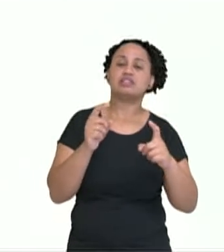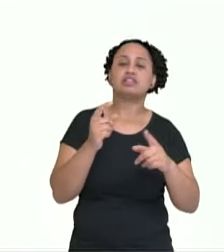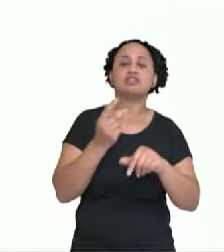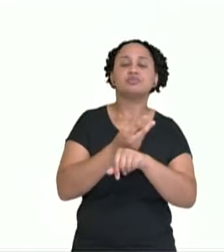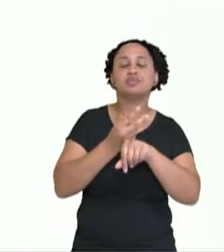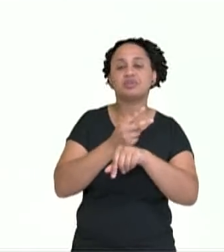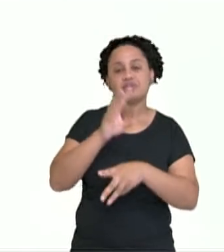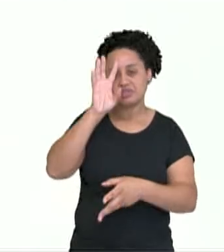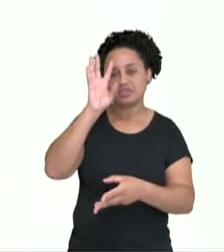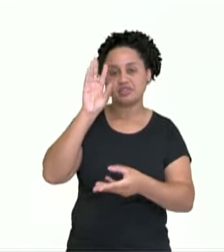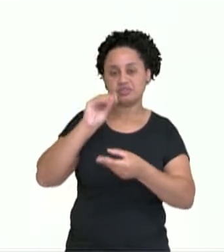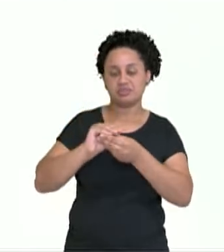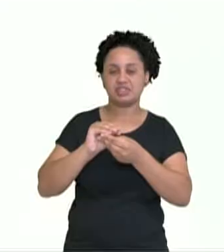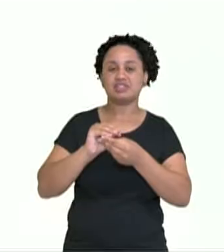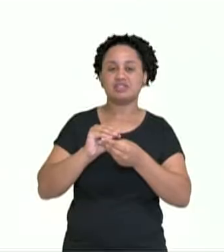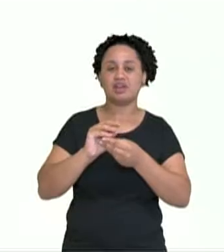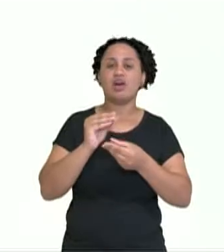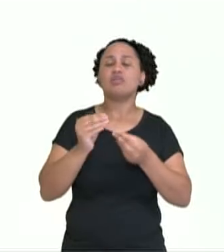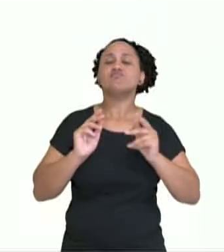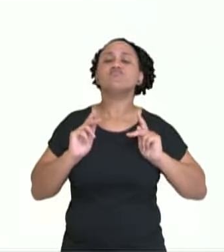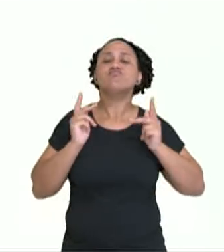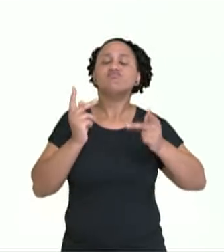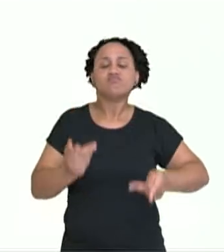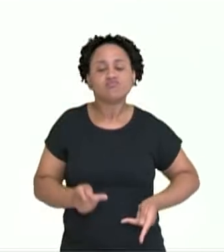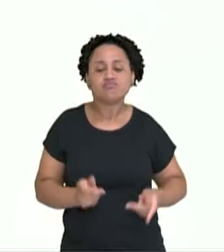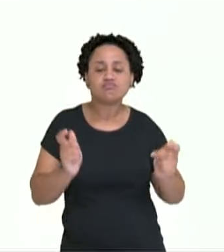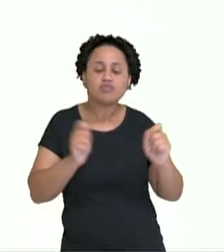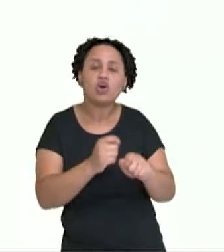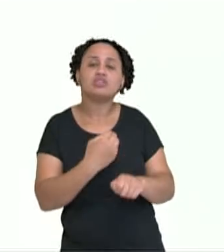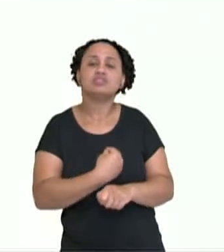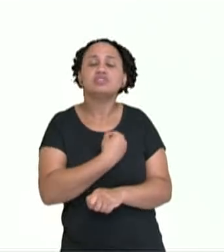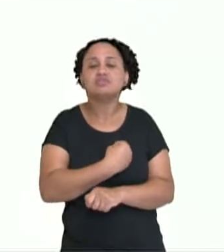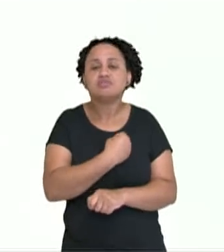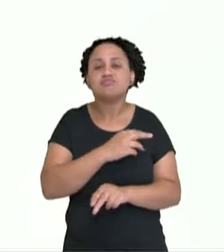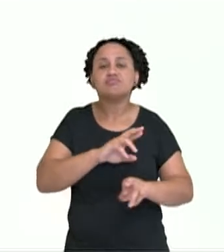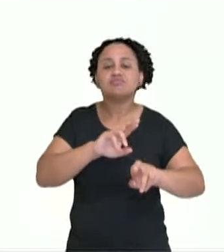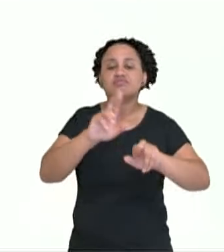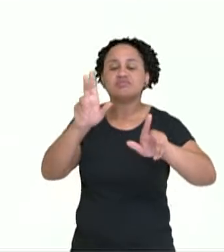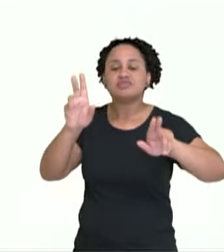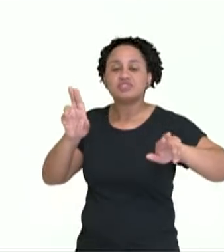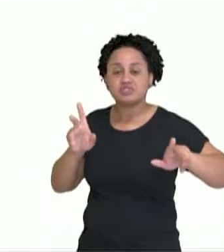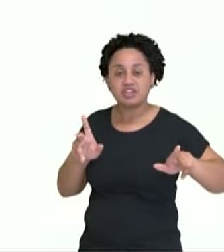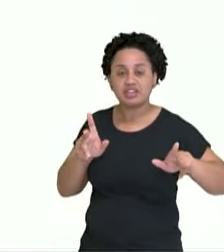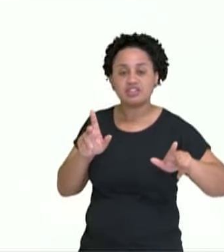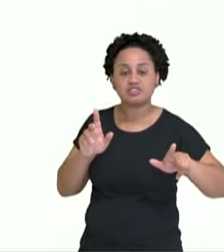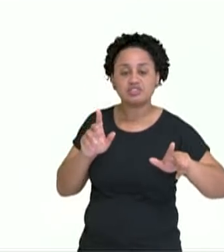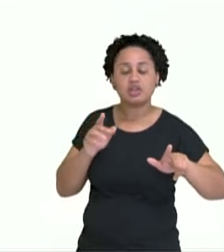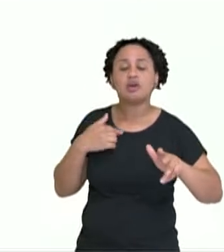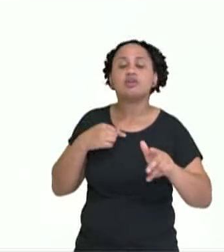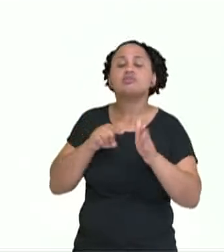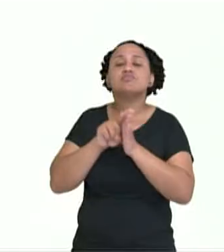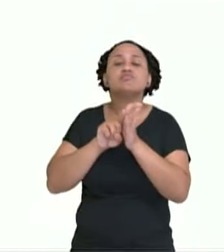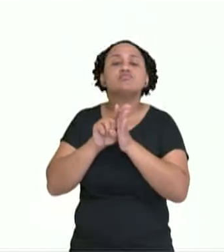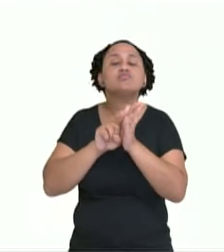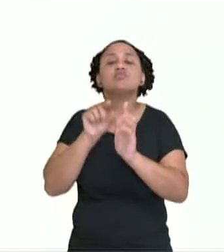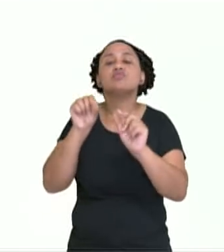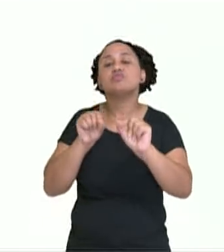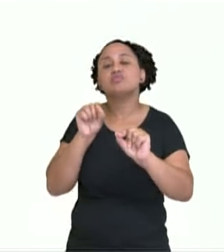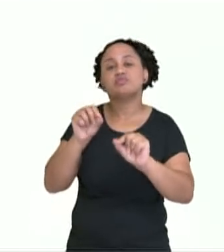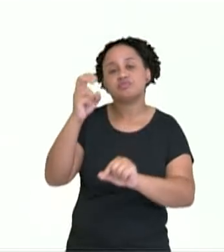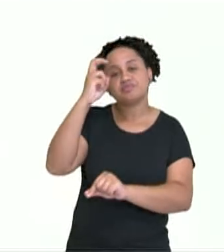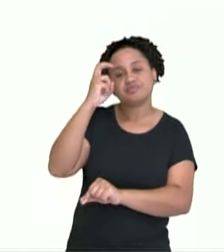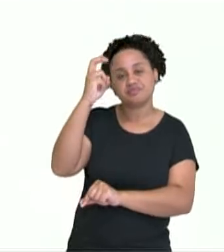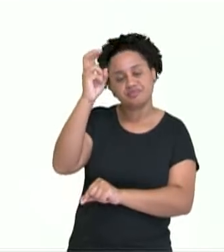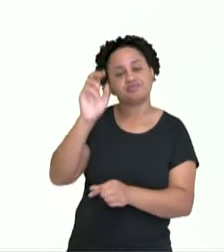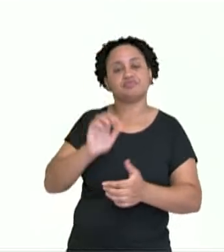entender como o ser humano pode levar vida tão diferentes a partir do estudo das culturas. Já